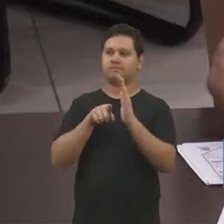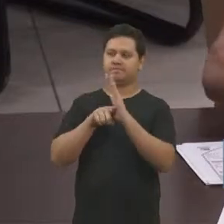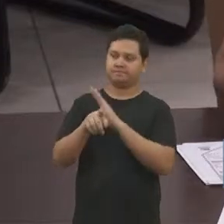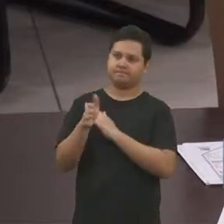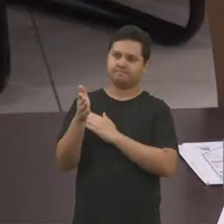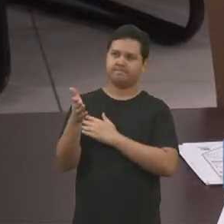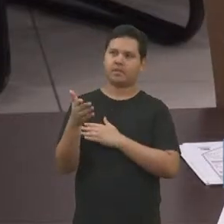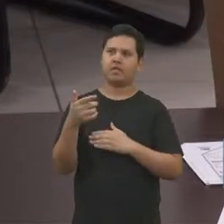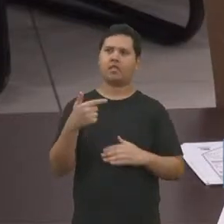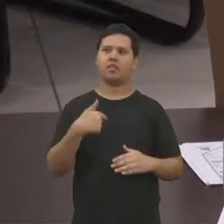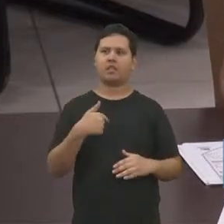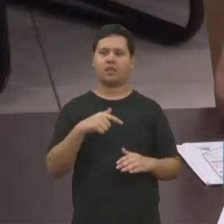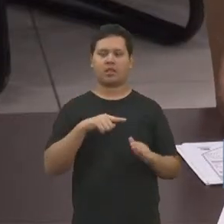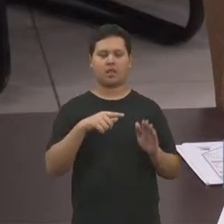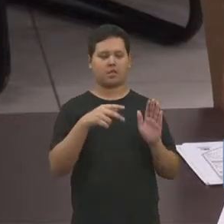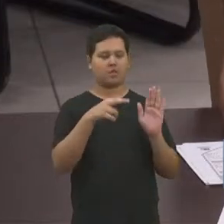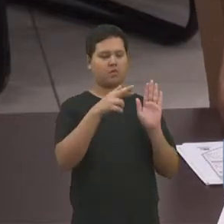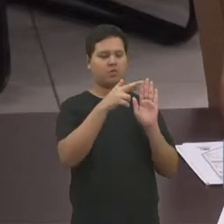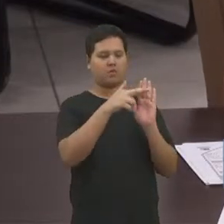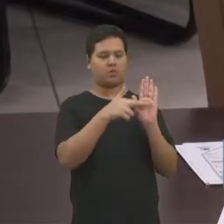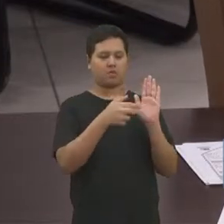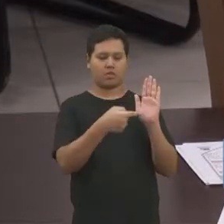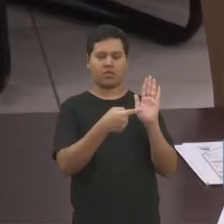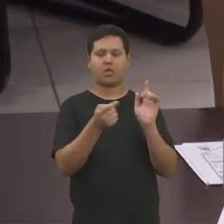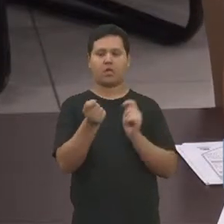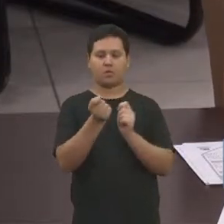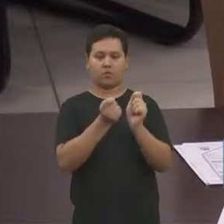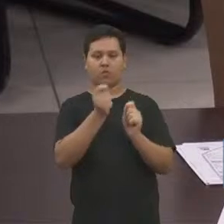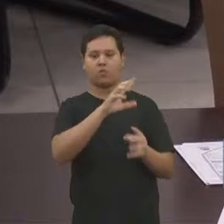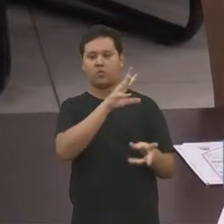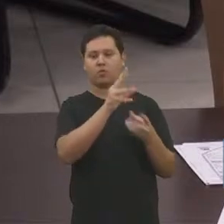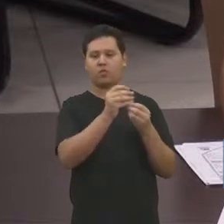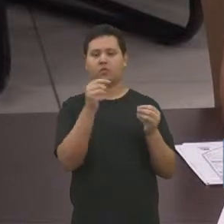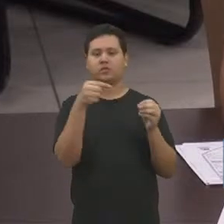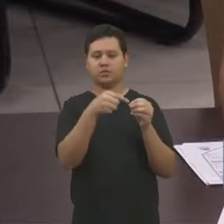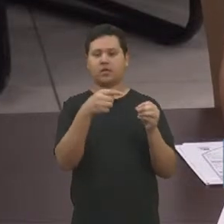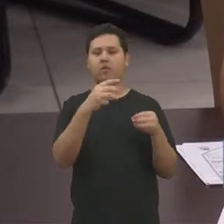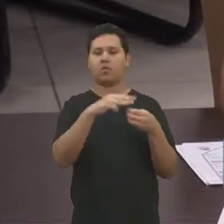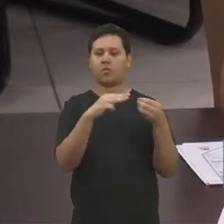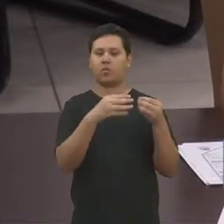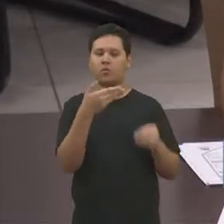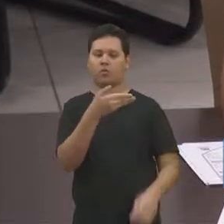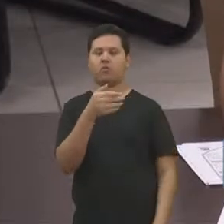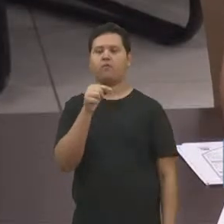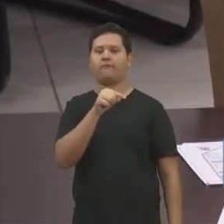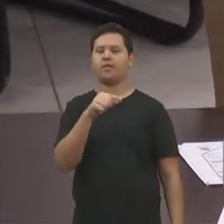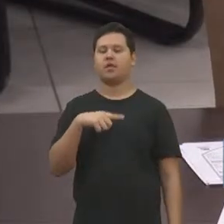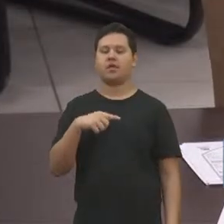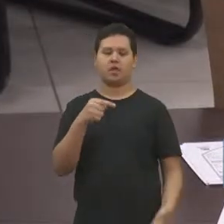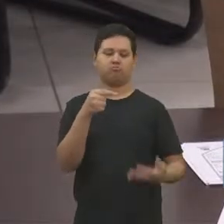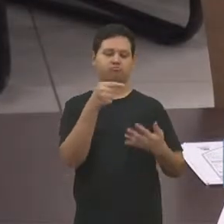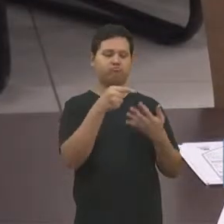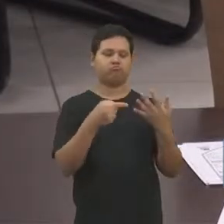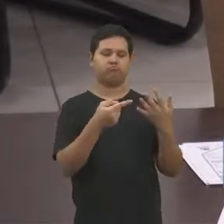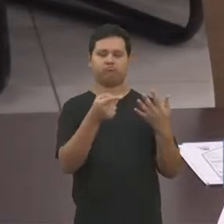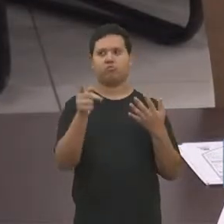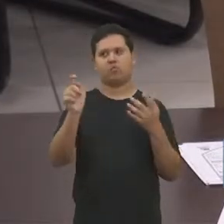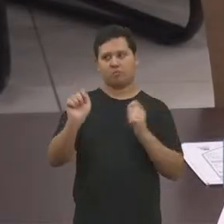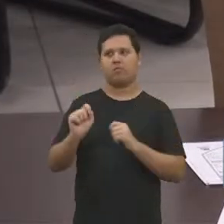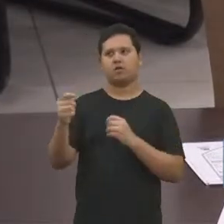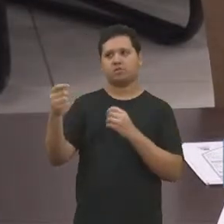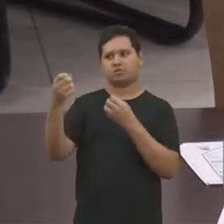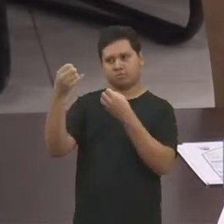temos um relatório aqui da Controladoria Geral do município, não é? E tem alguns pontos que eu gostaria que você